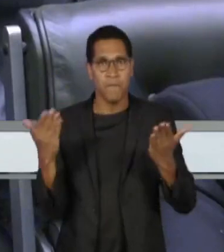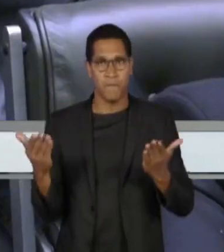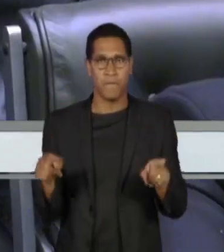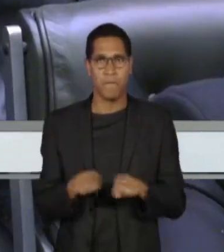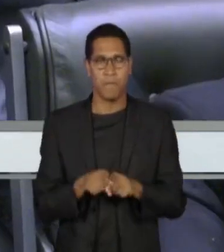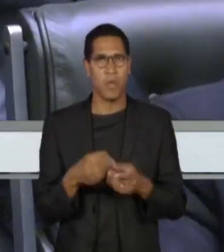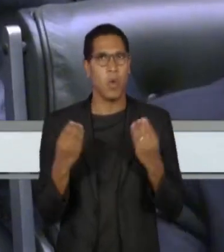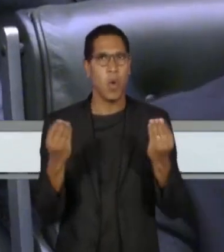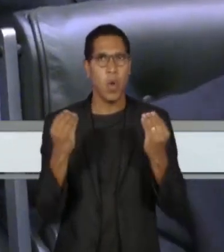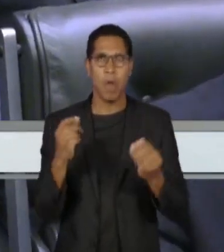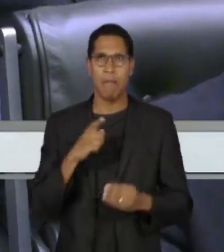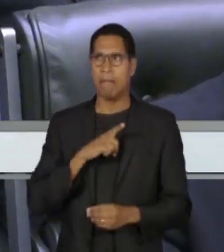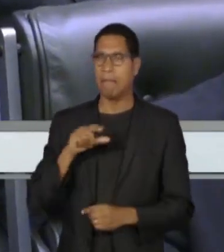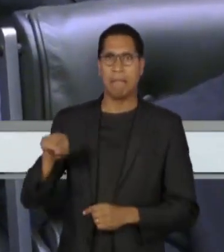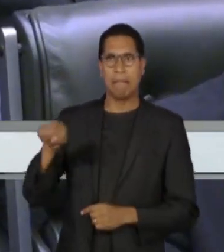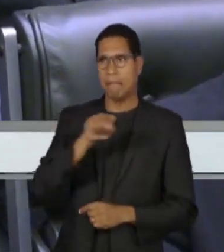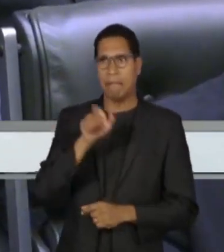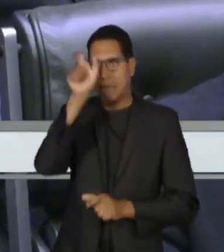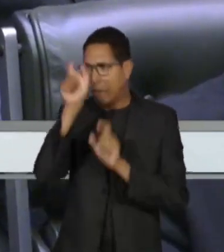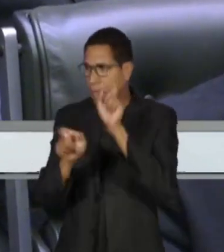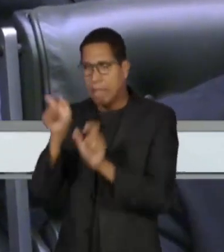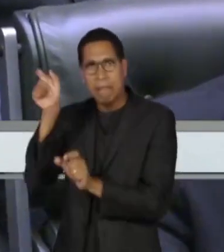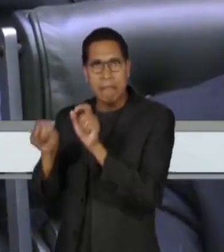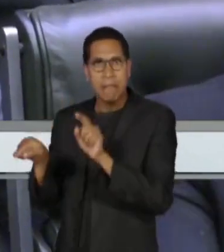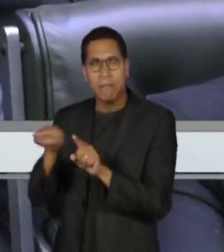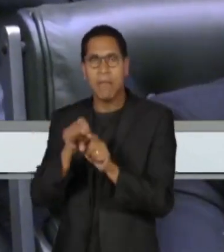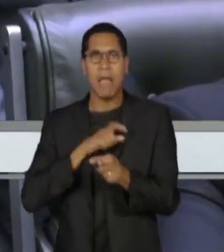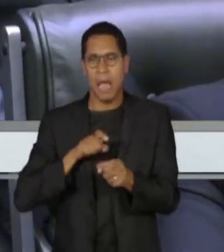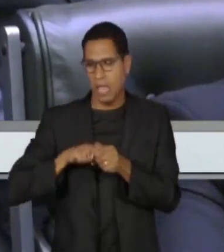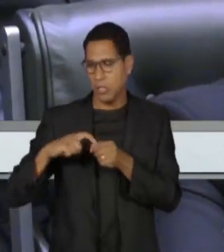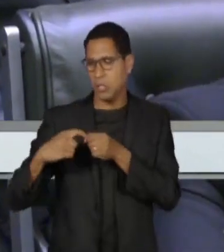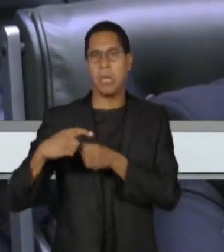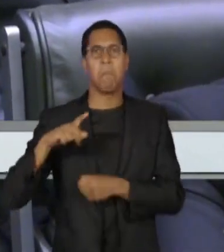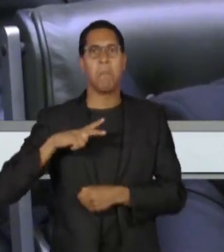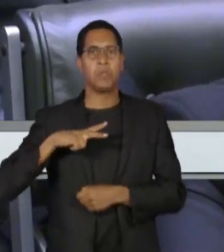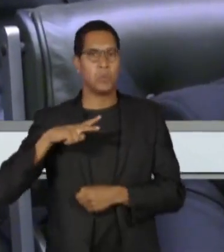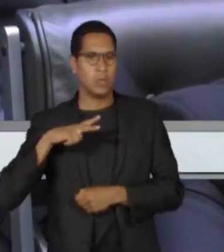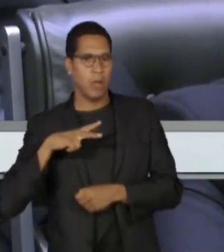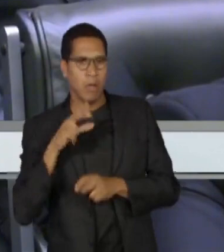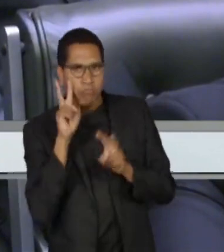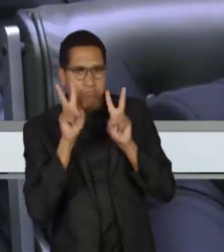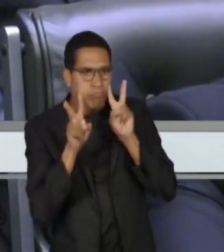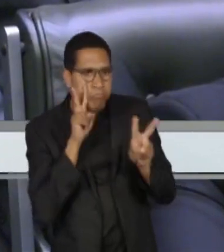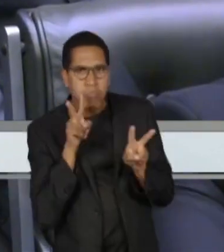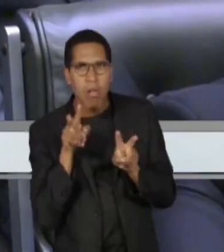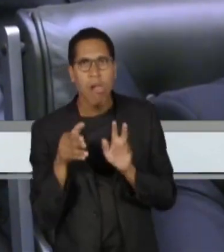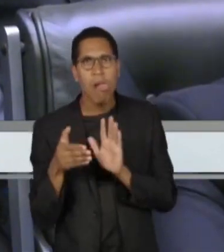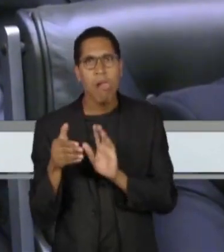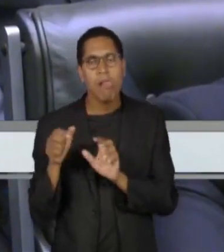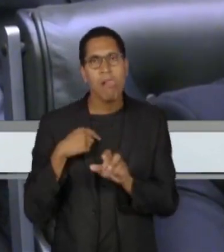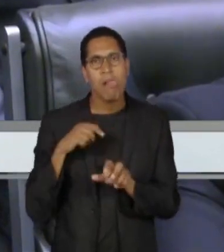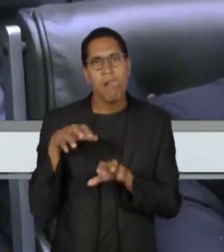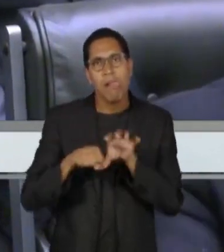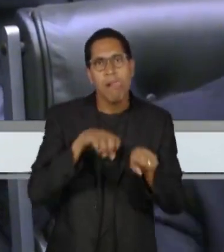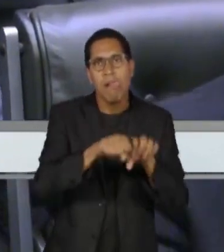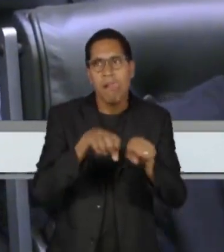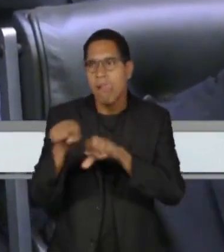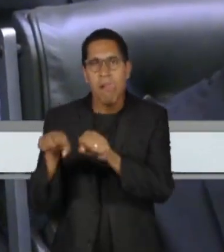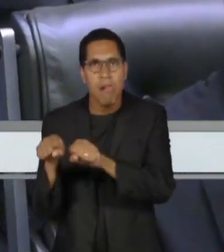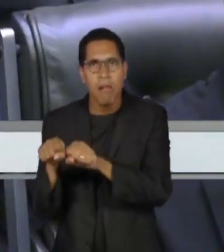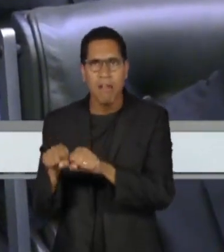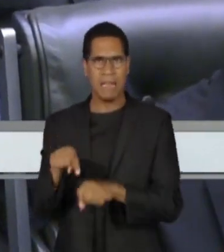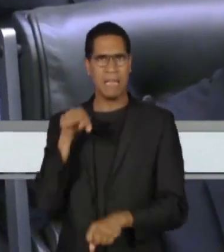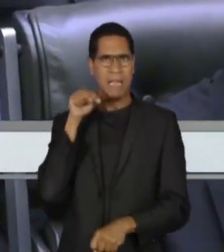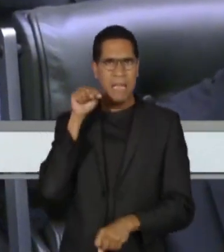estupidez dos rentistas de acionistas privados nas empresas públicas. É sobre